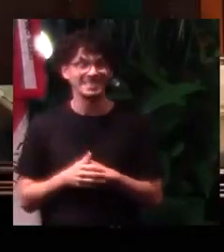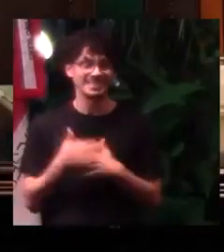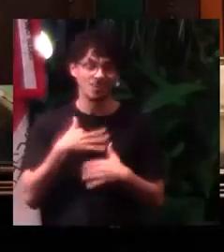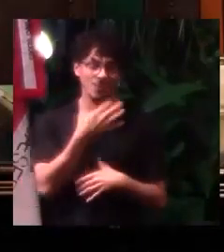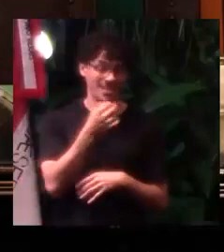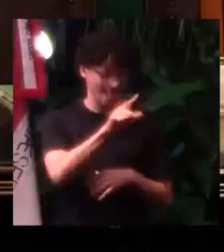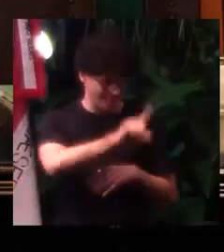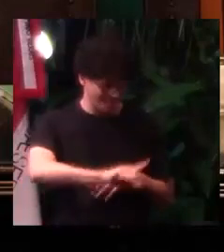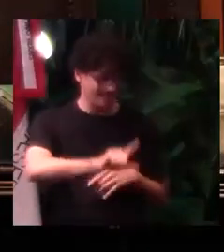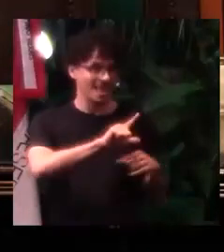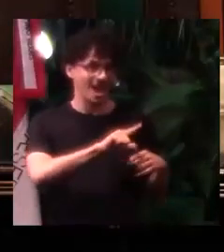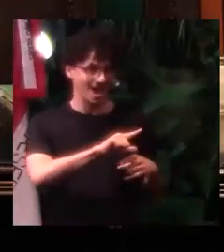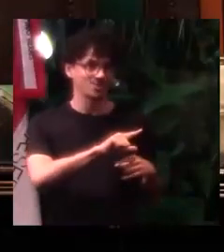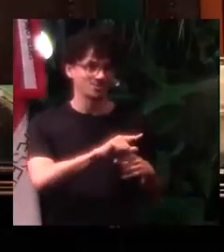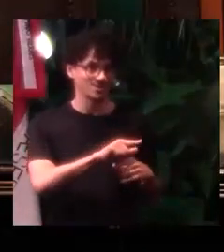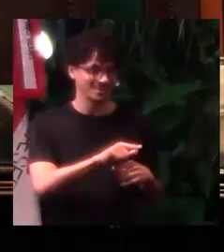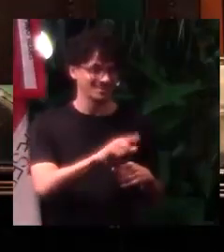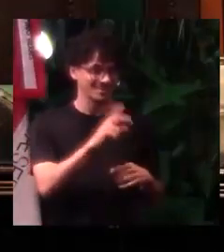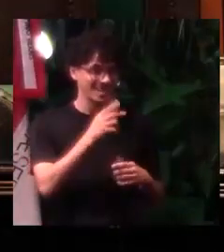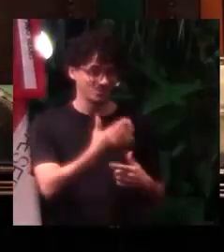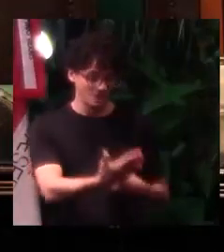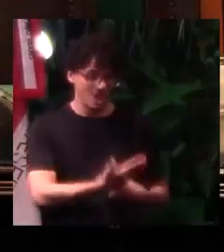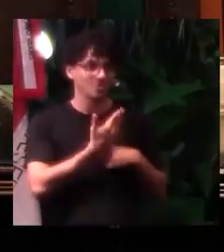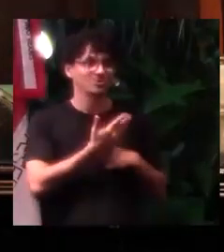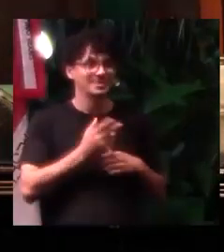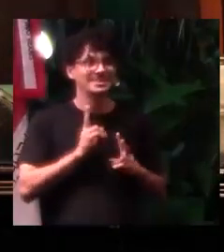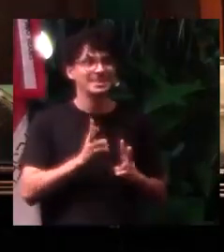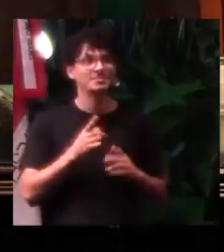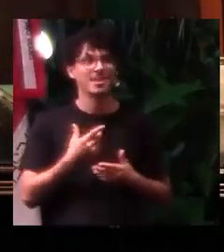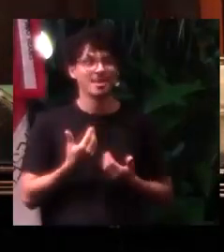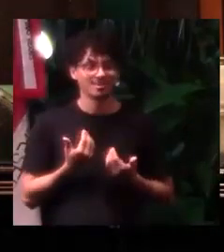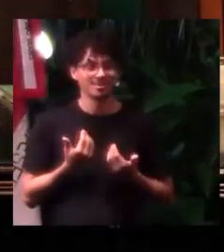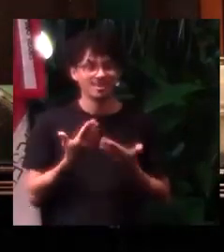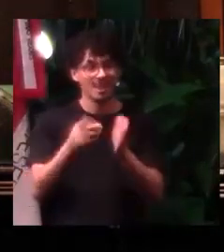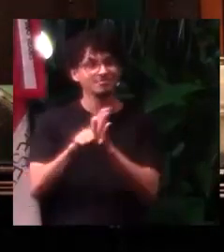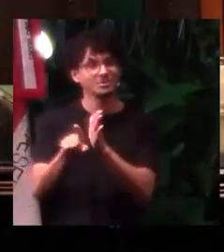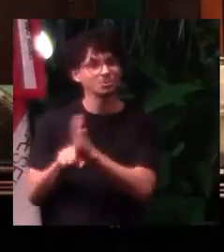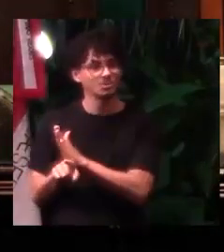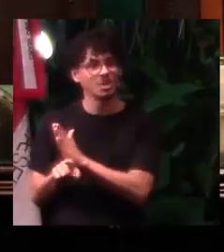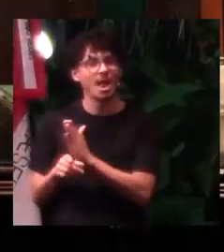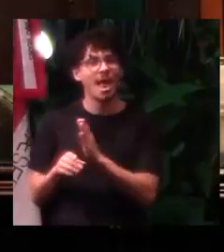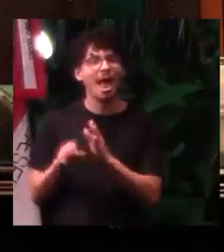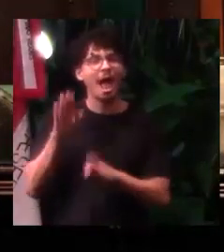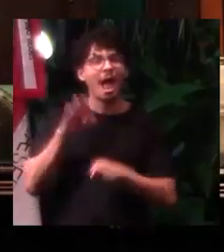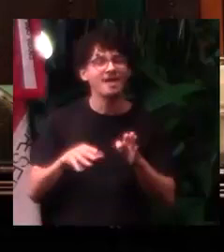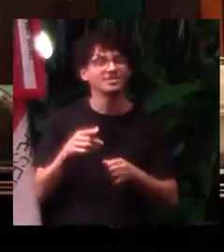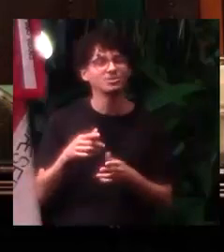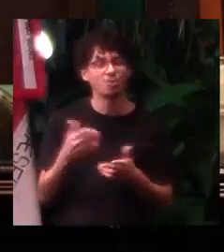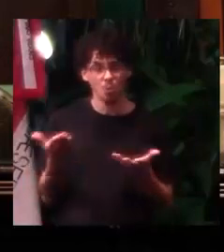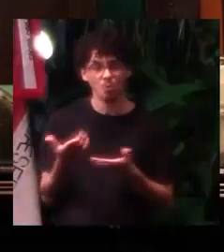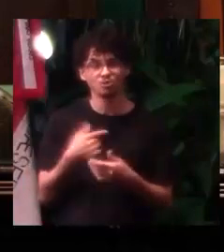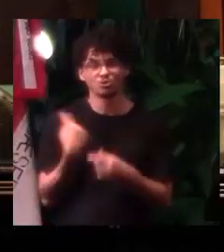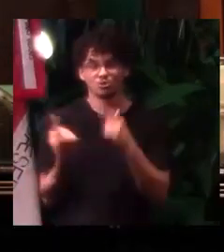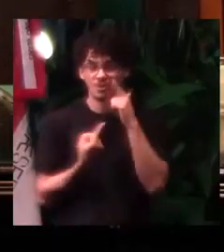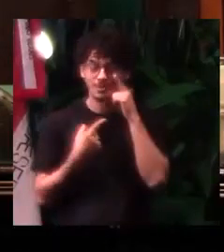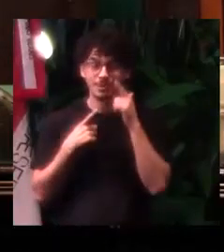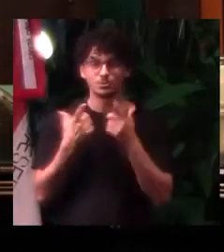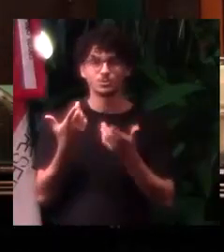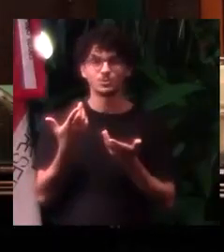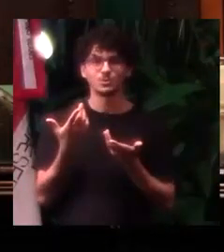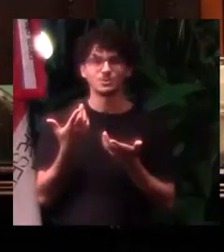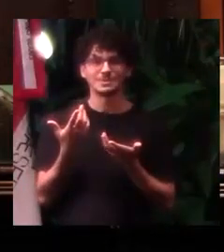nos ajuda a manter perguntas. Hoje em dia a gente fica muito ávido, né? Isso tem a ver até com a pergunta anterior, eu